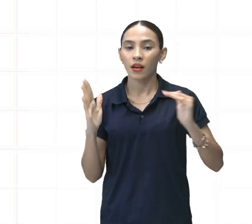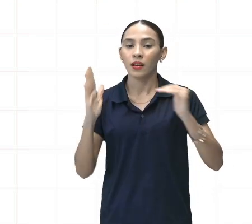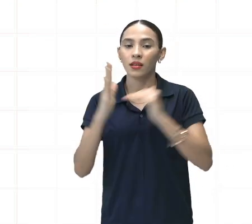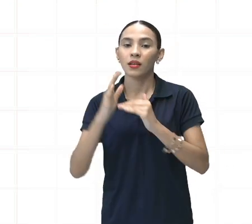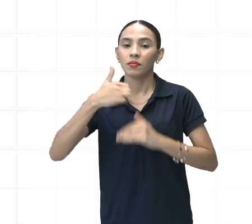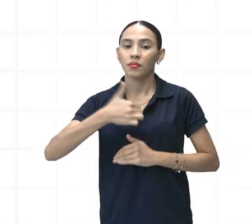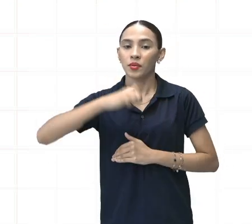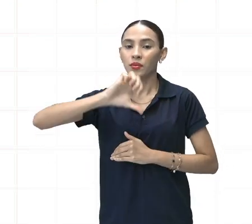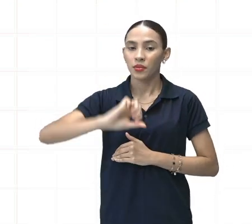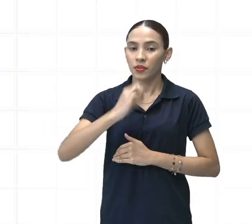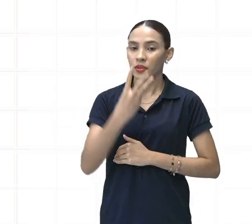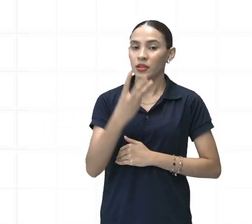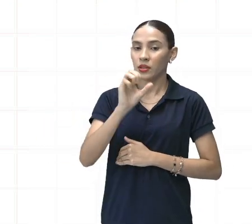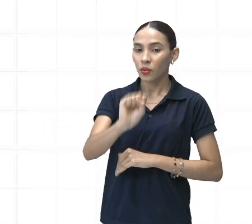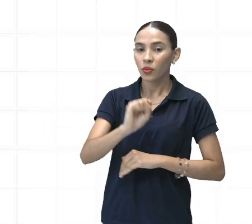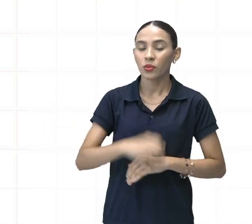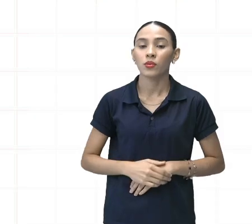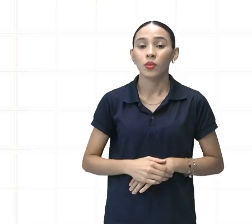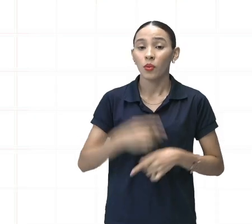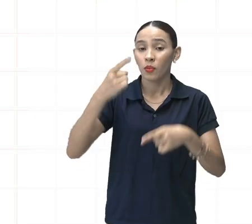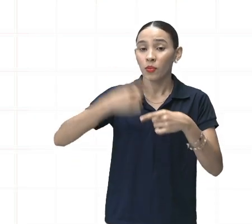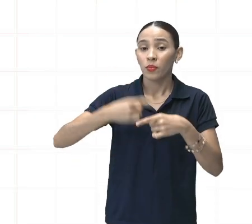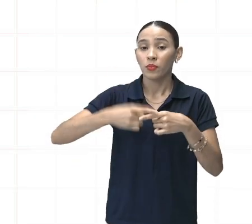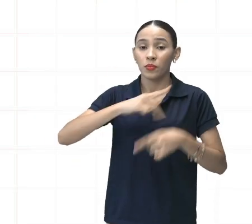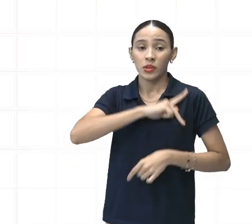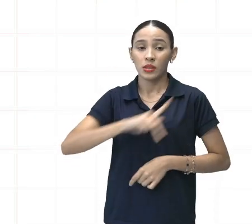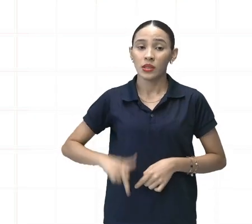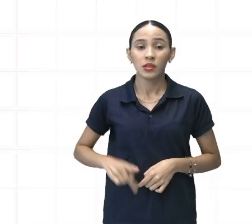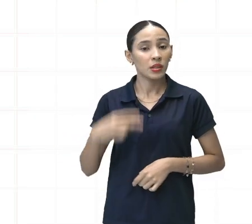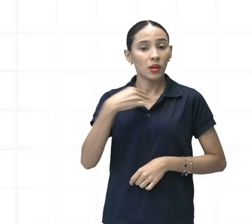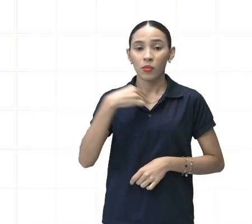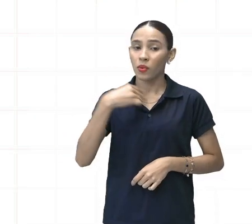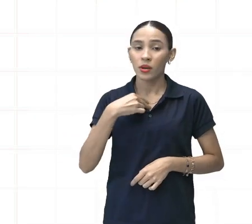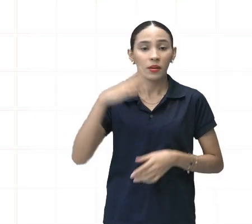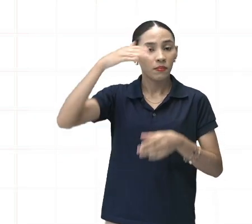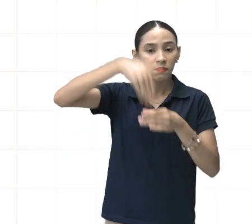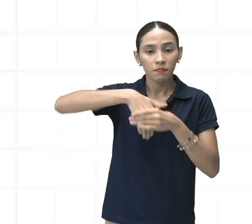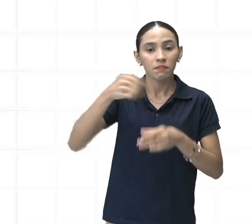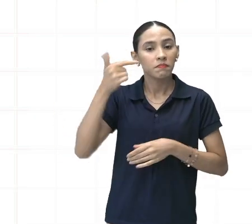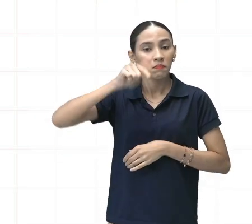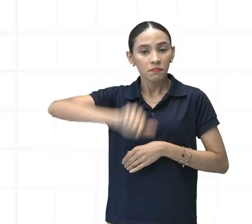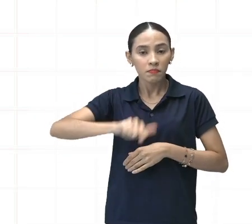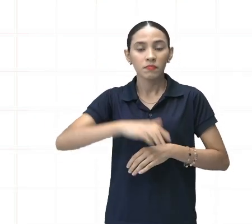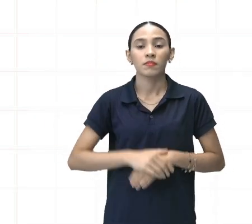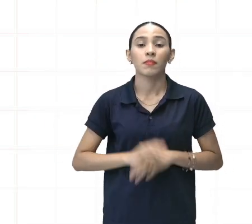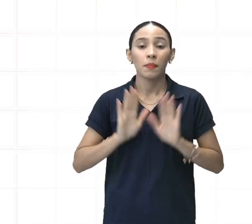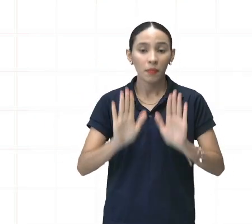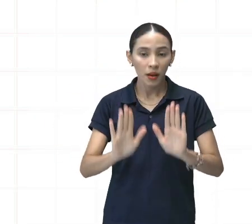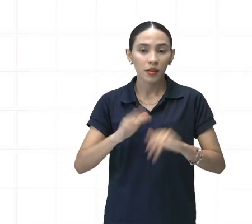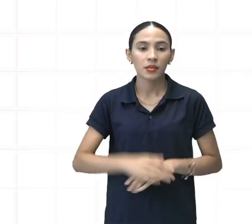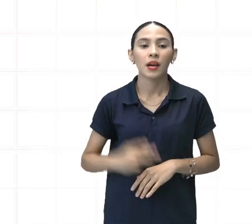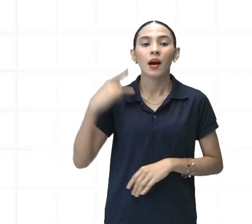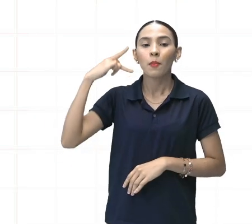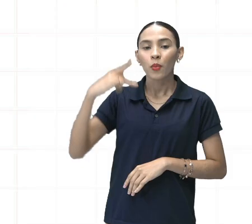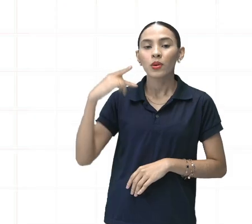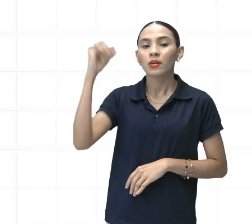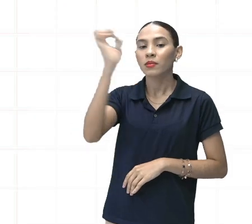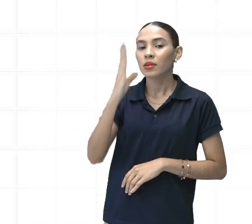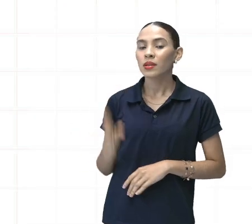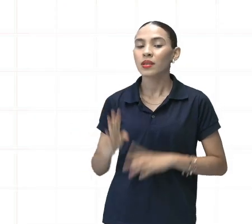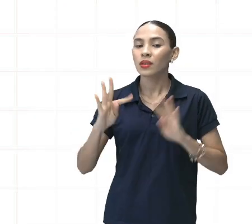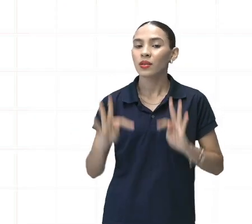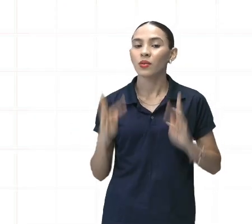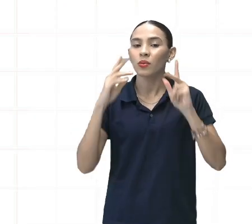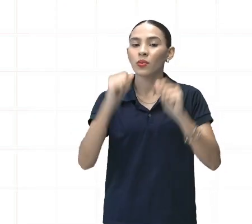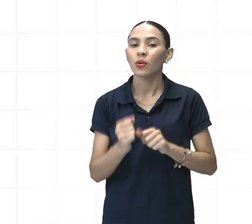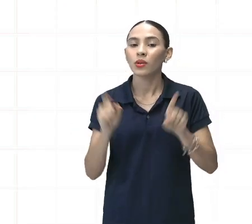até 1938, pois o presidente não poderia concorrer à reeleição. No entanto, a política brasileira, como um